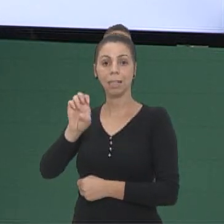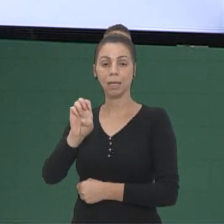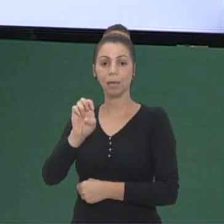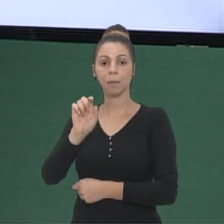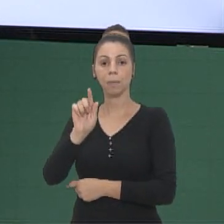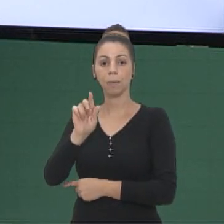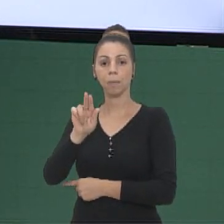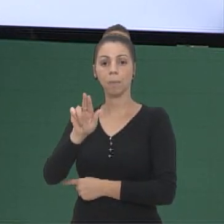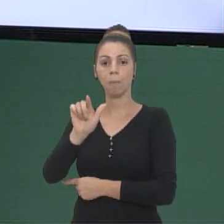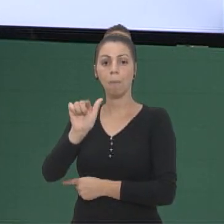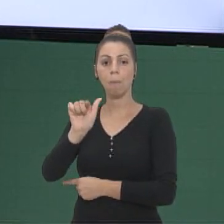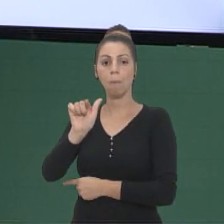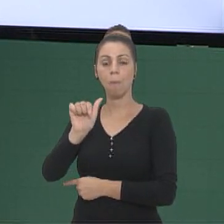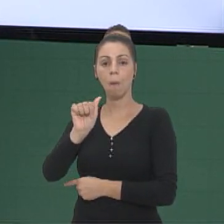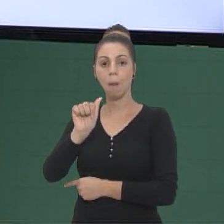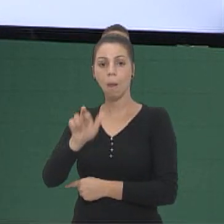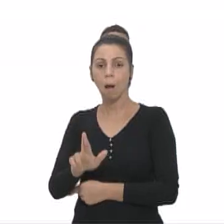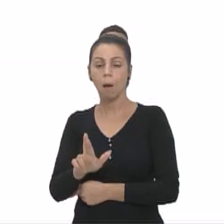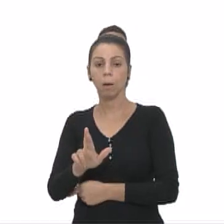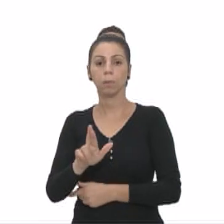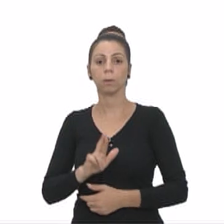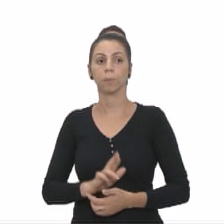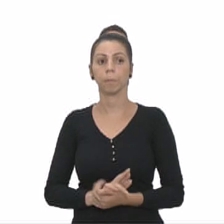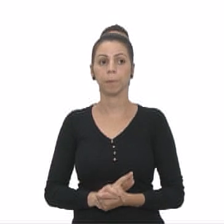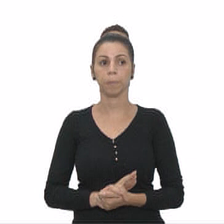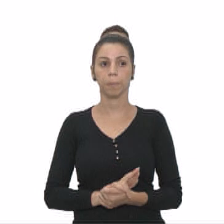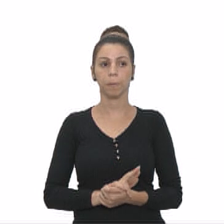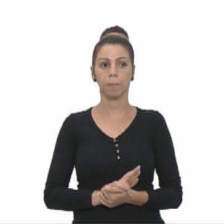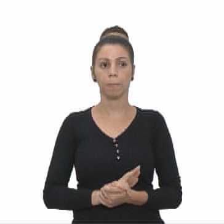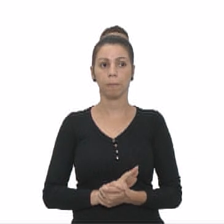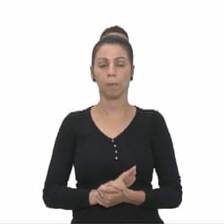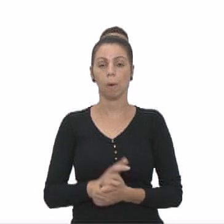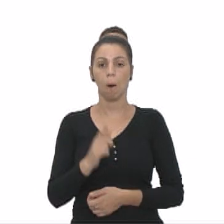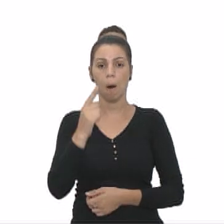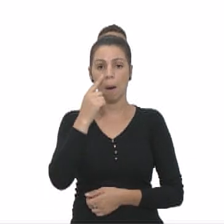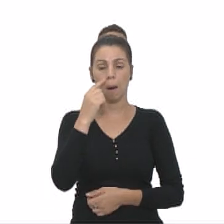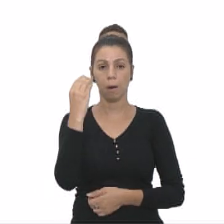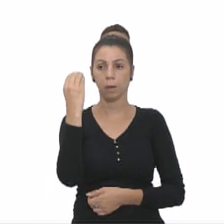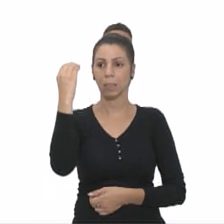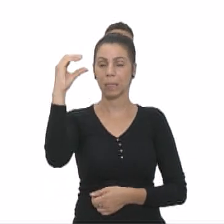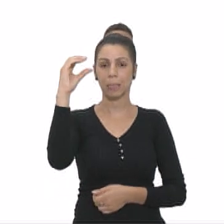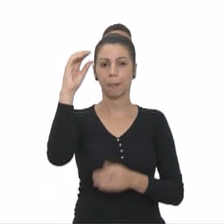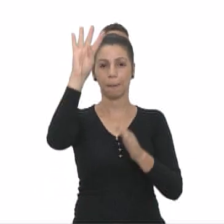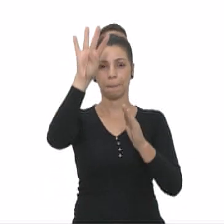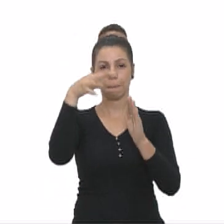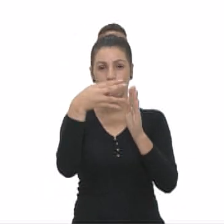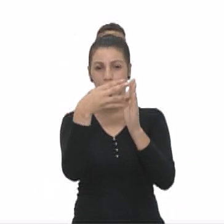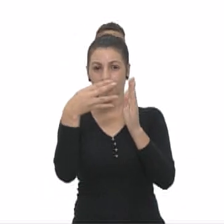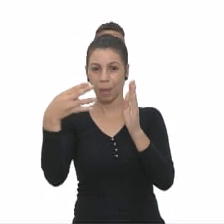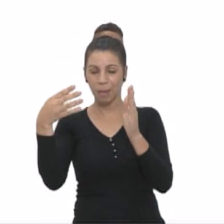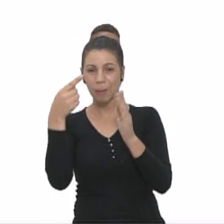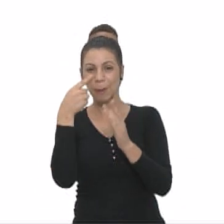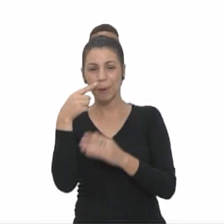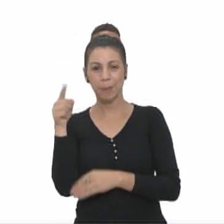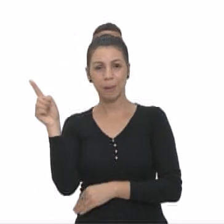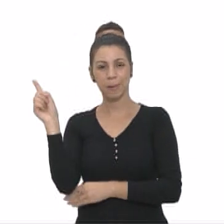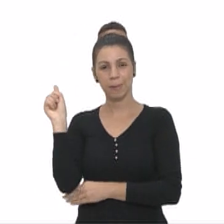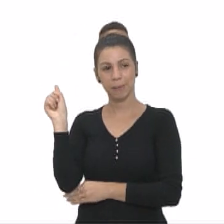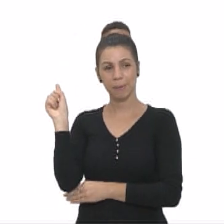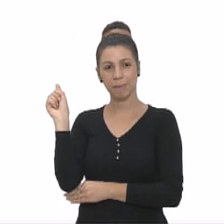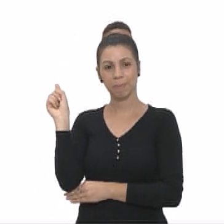ter, possuir. Acrescentamos, olha só, o dr e a terminação que vocês conheceram na telinha